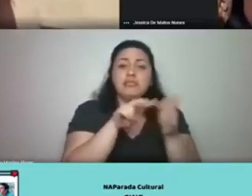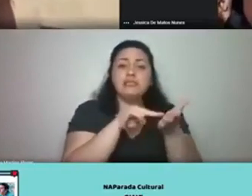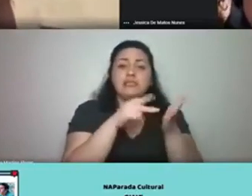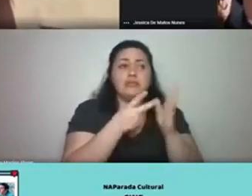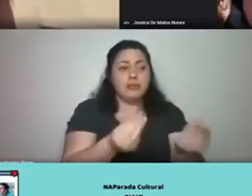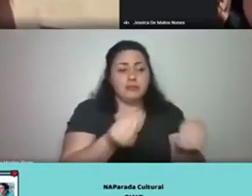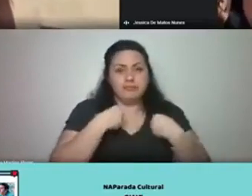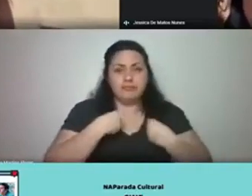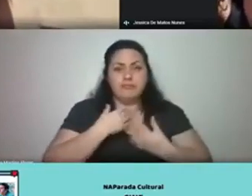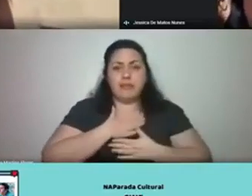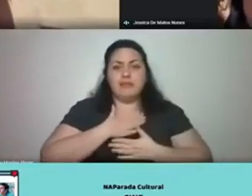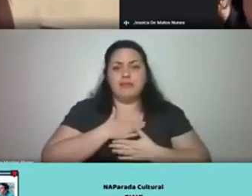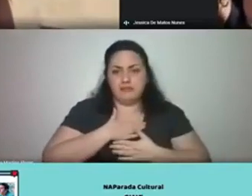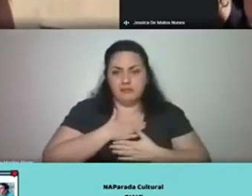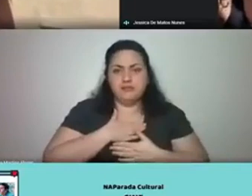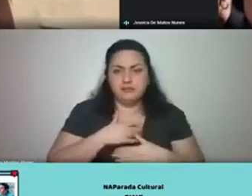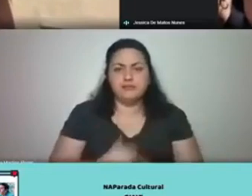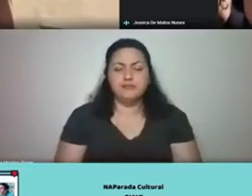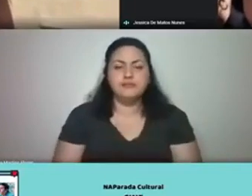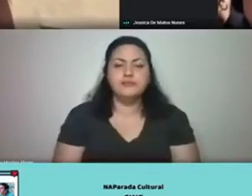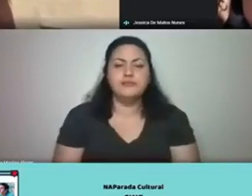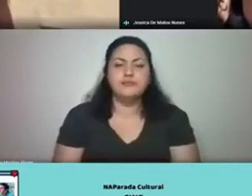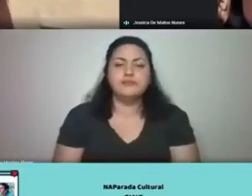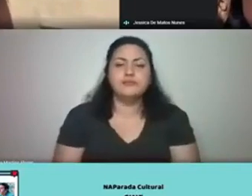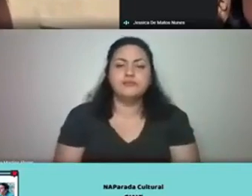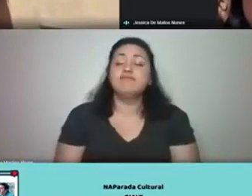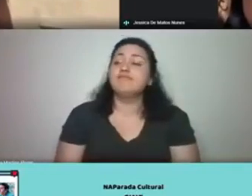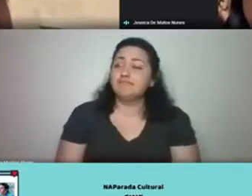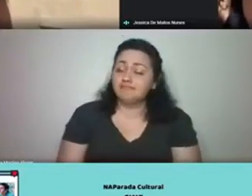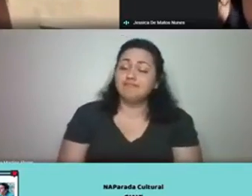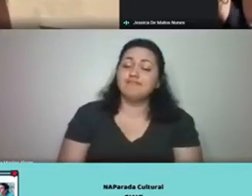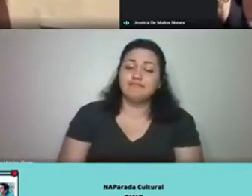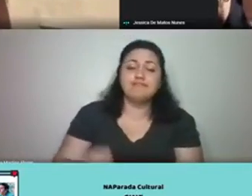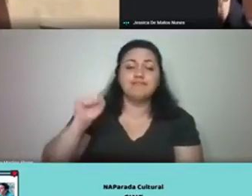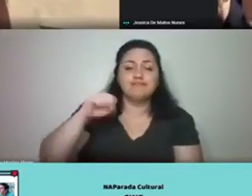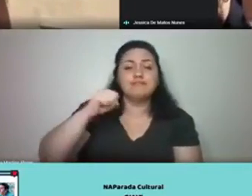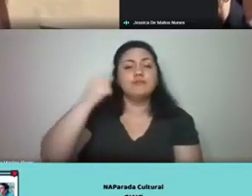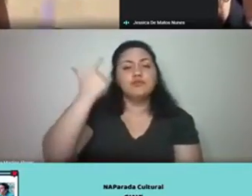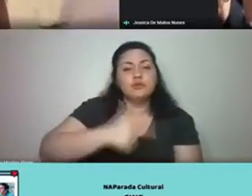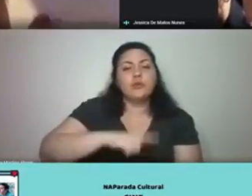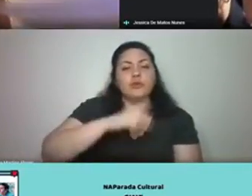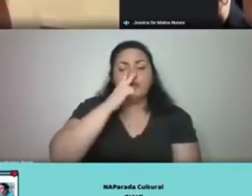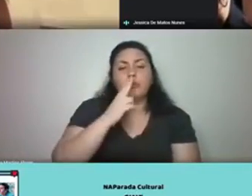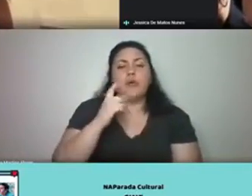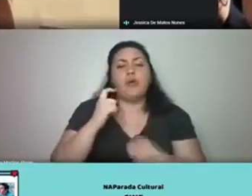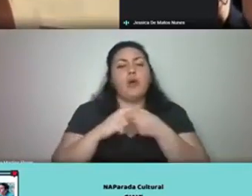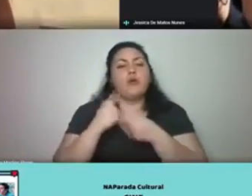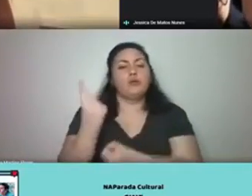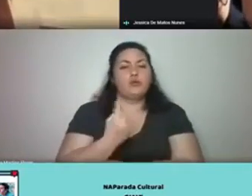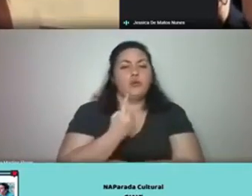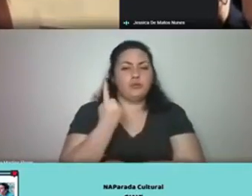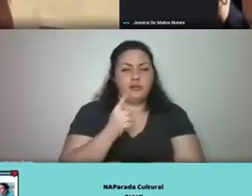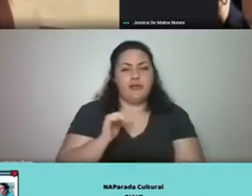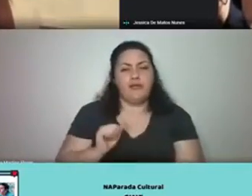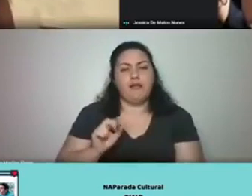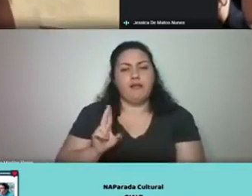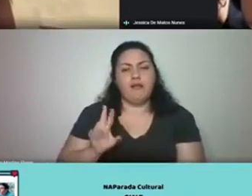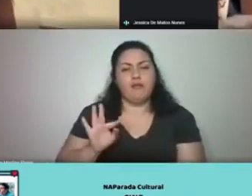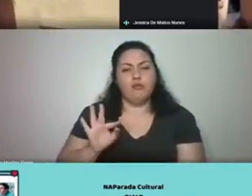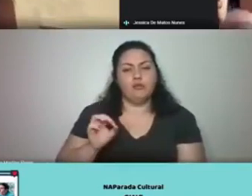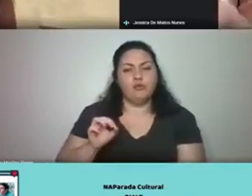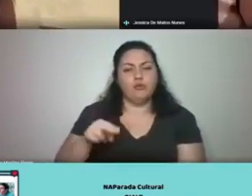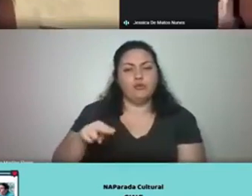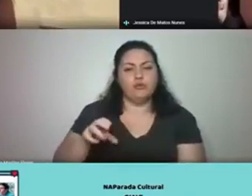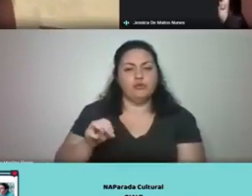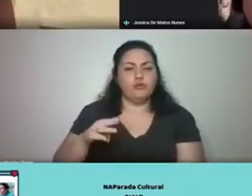Sim, sim. Isso passa novamente pela autonomia, né? E também por uma coisa importante que a gente, às